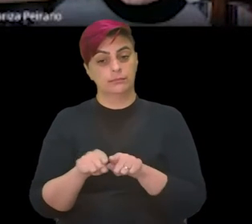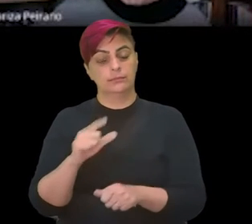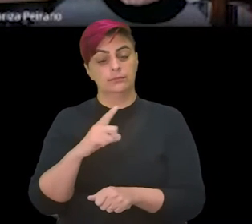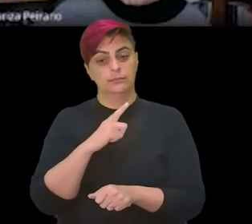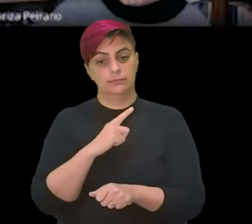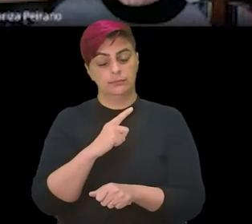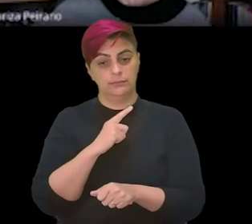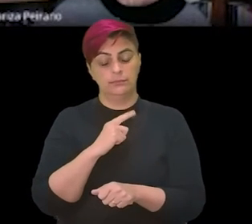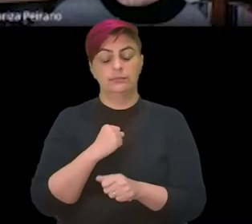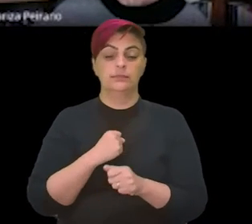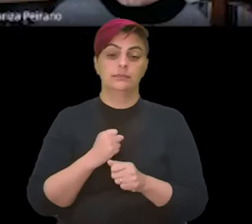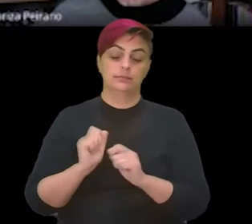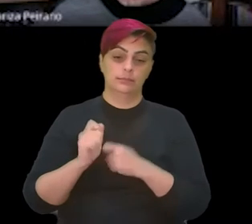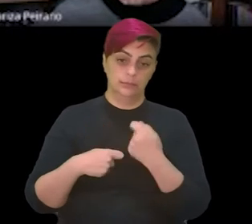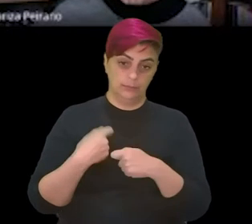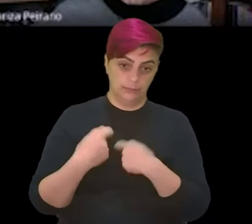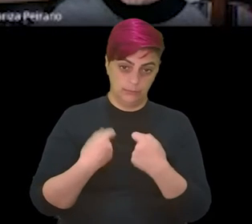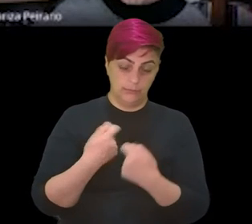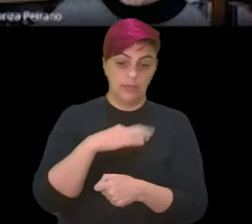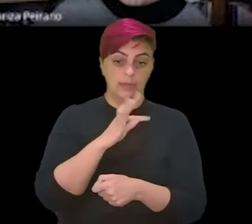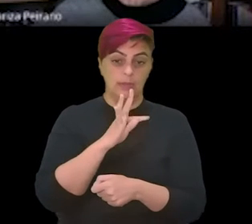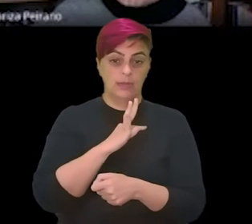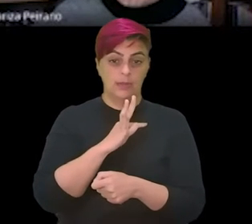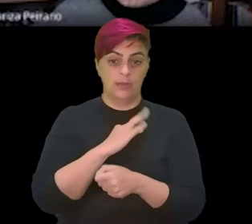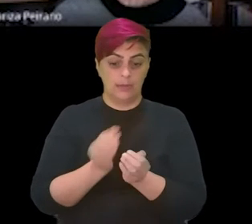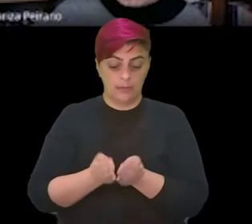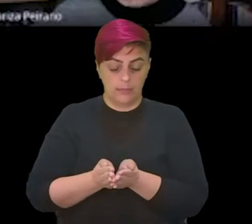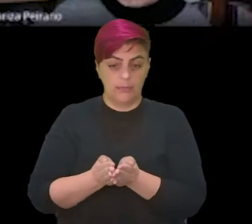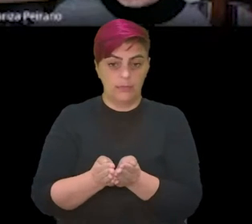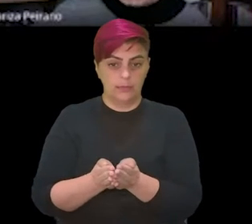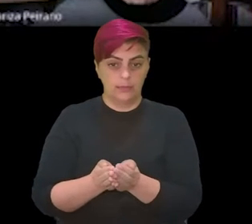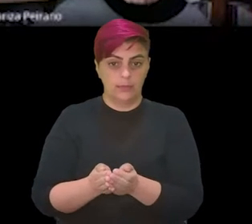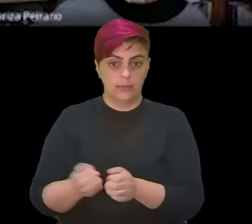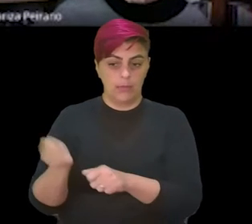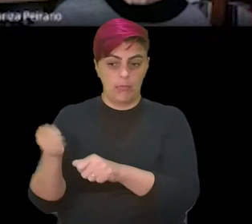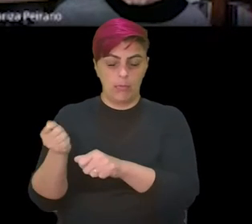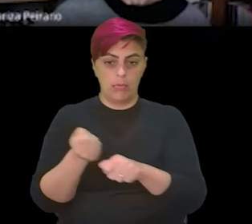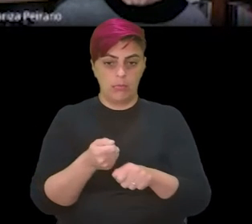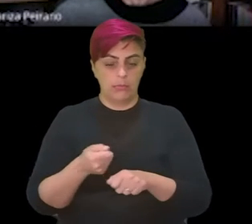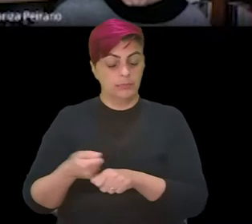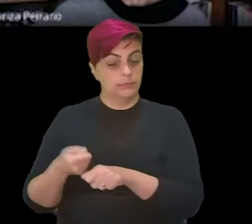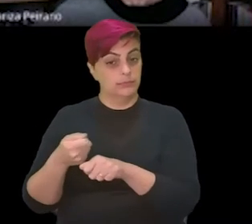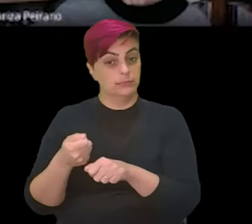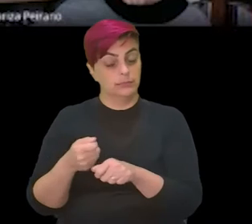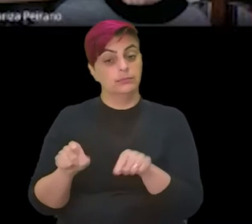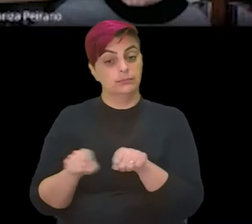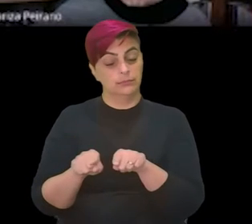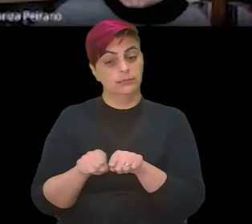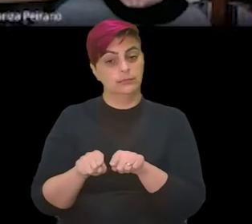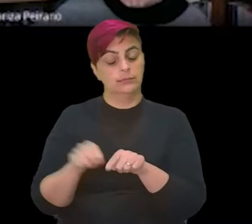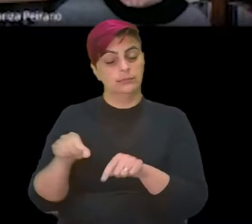à técnica de construção de canoas e às expedições marítimas. Dar ênfase ao kula